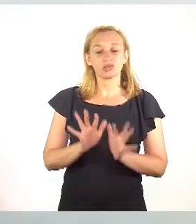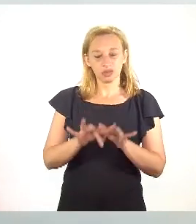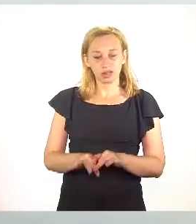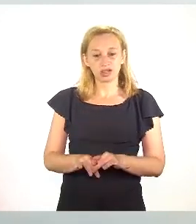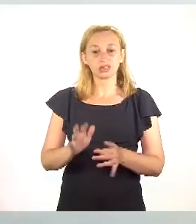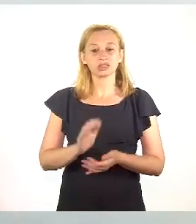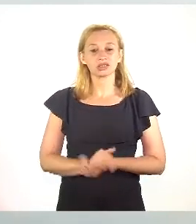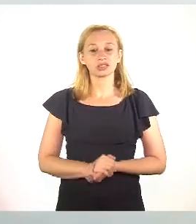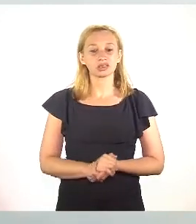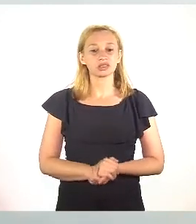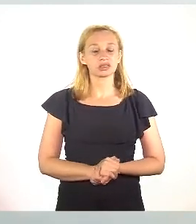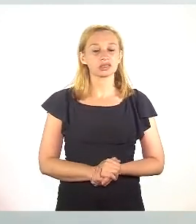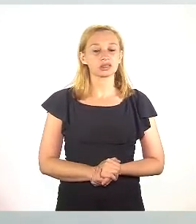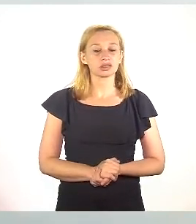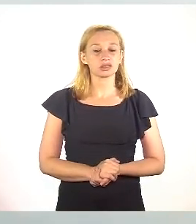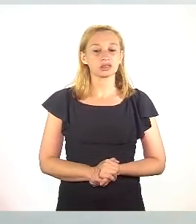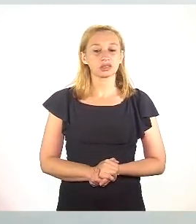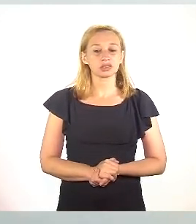concluo.